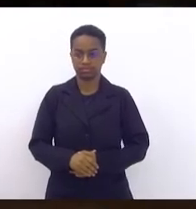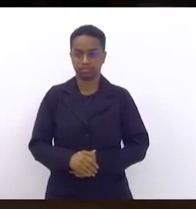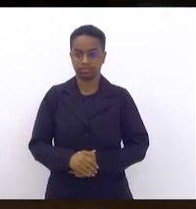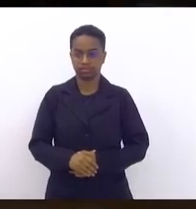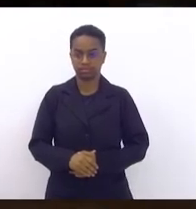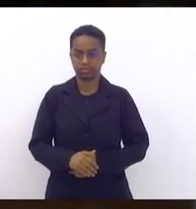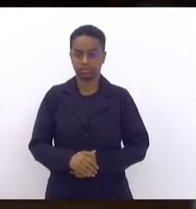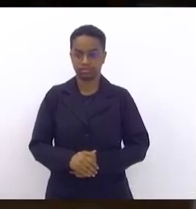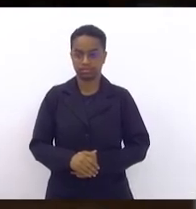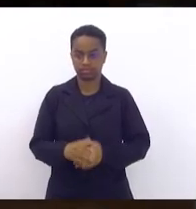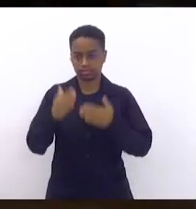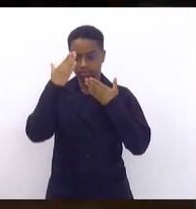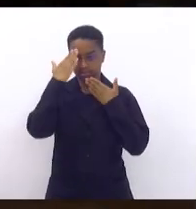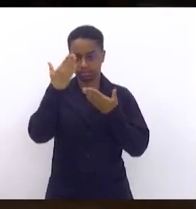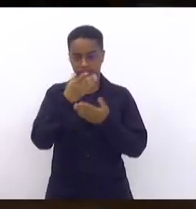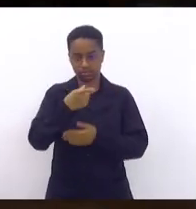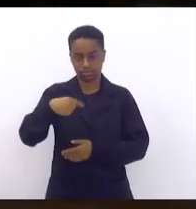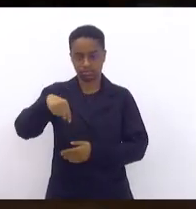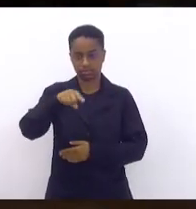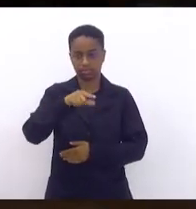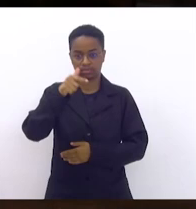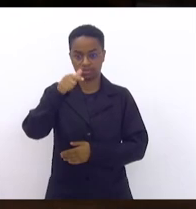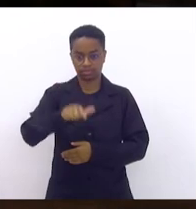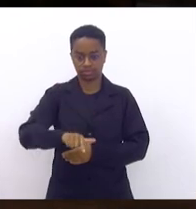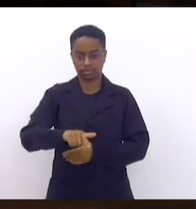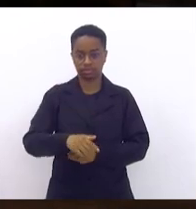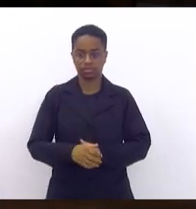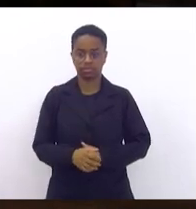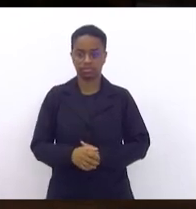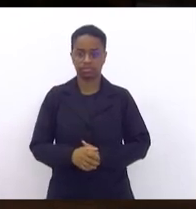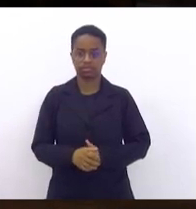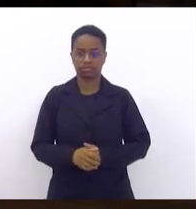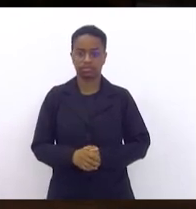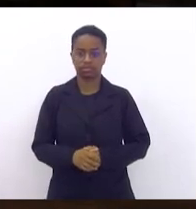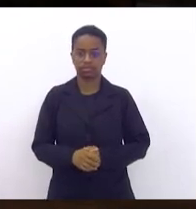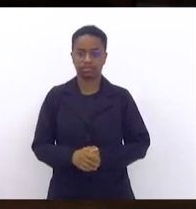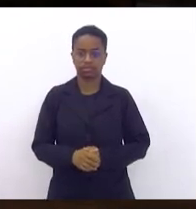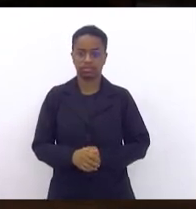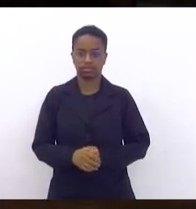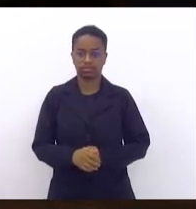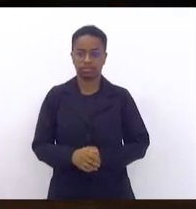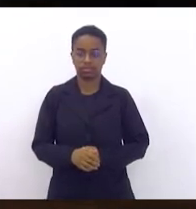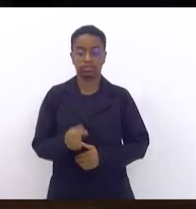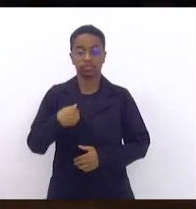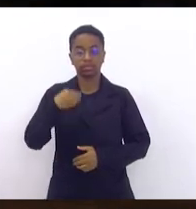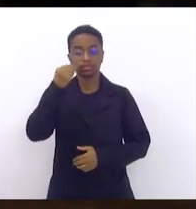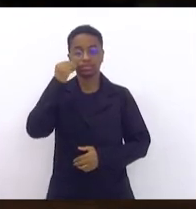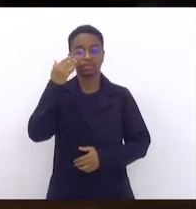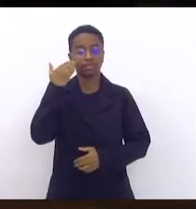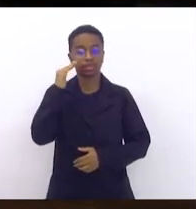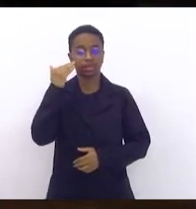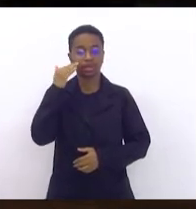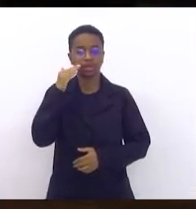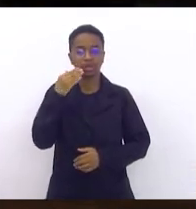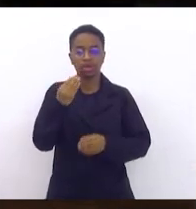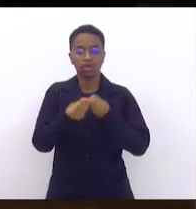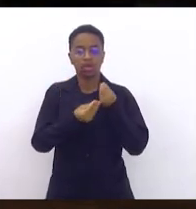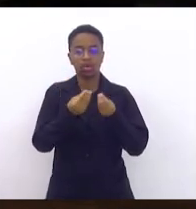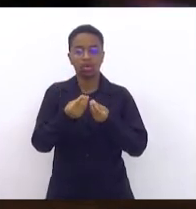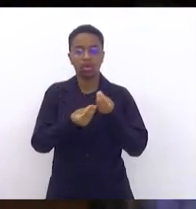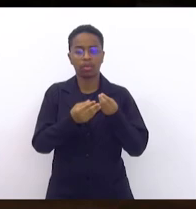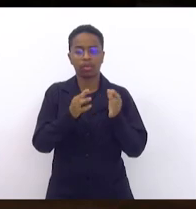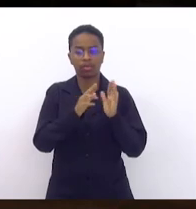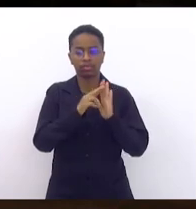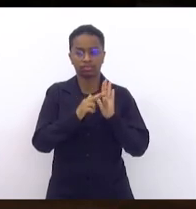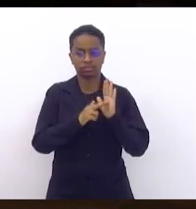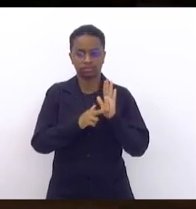agradecer a todos novamente só para entender a logística as pessoas que vão agora tá falando